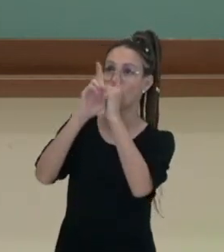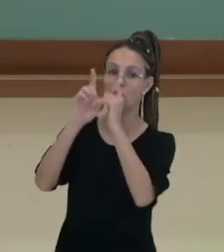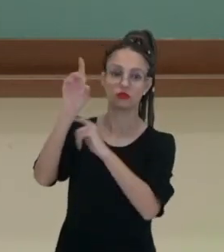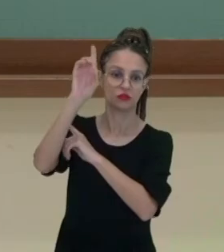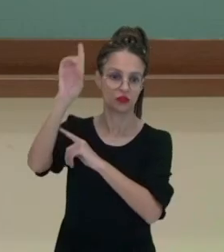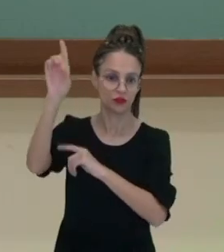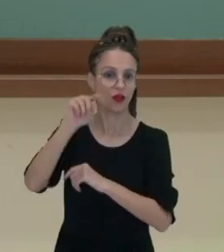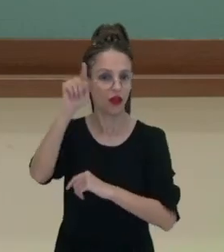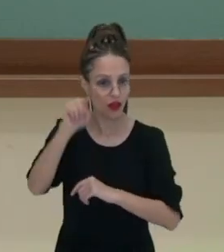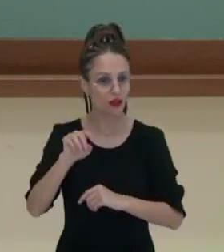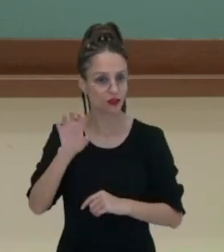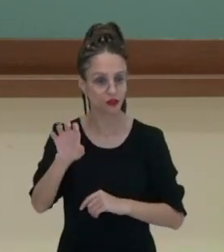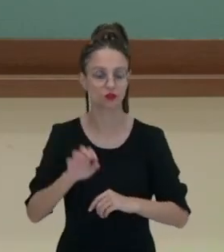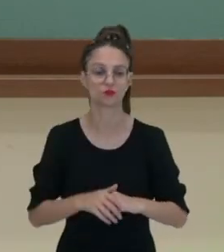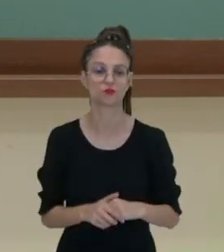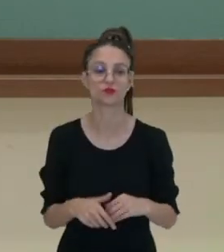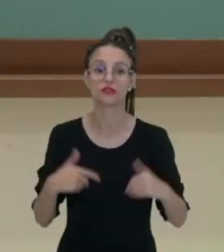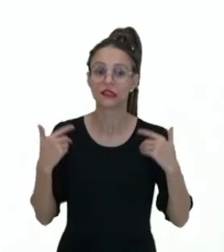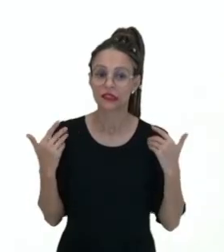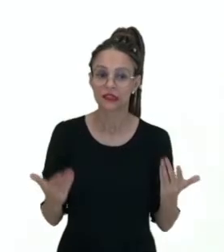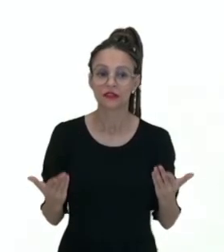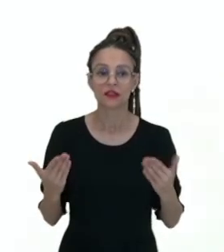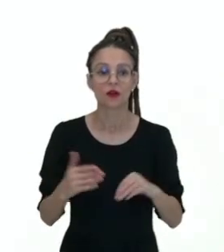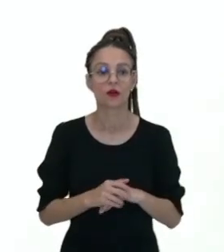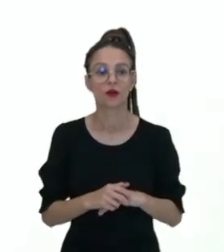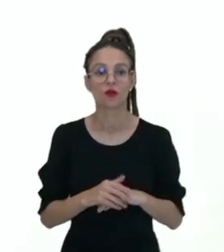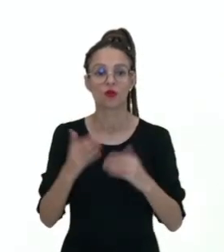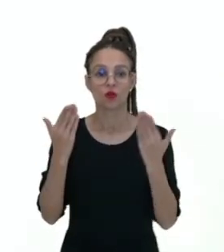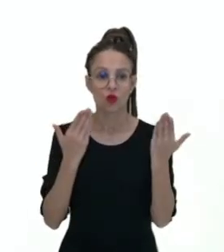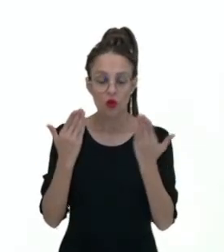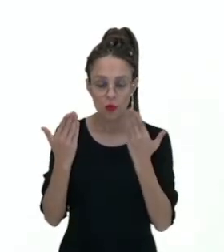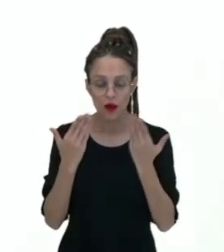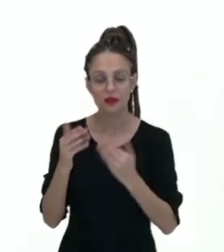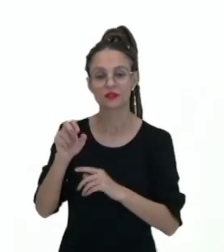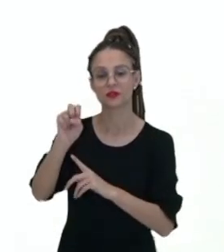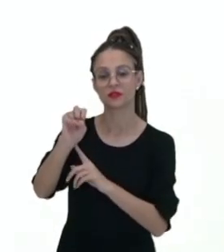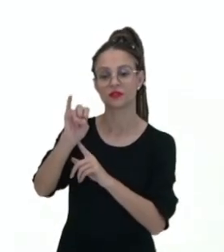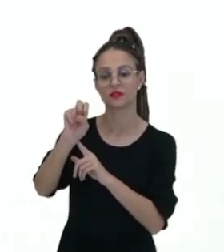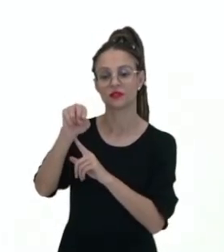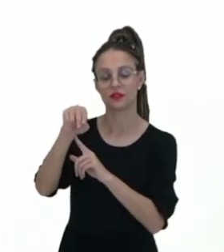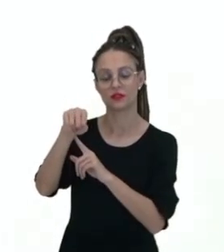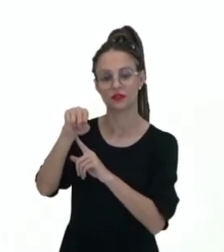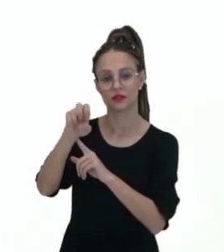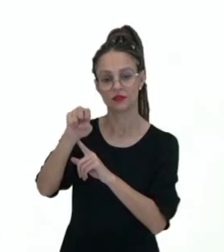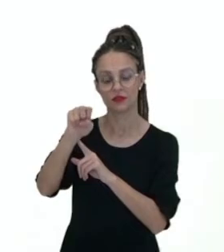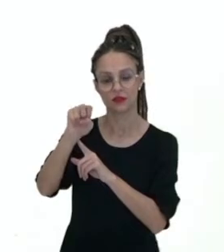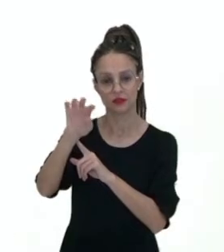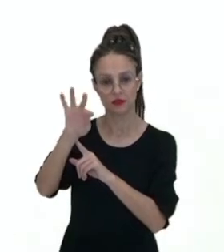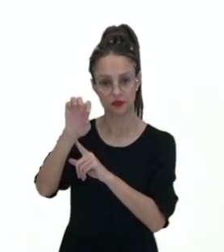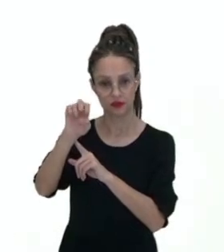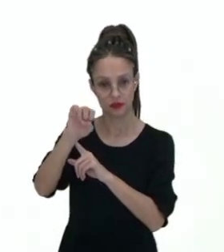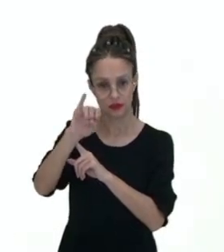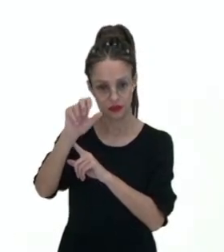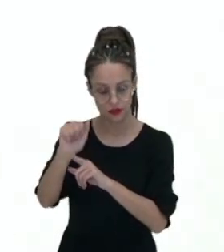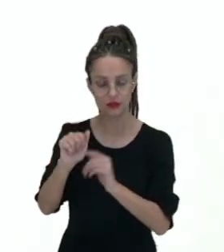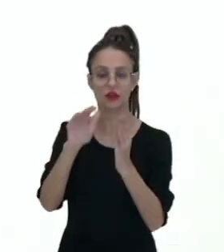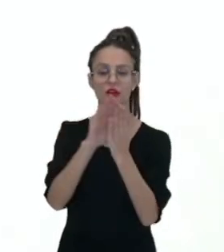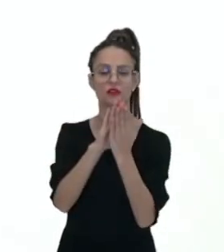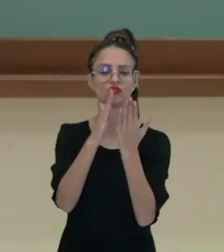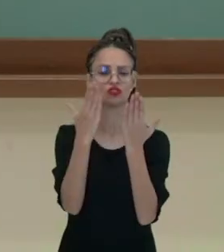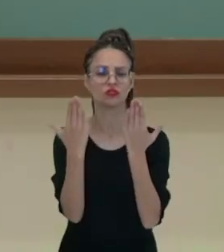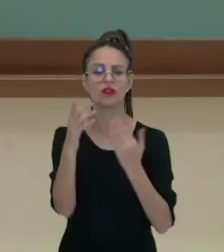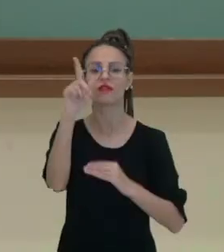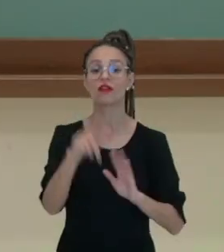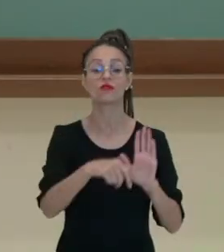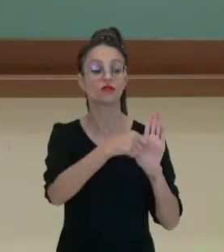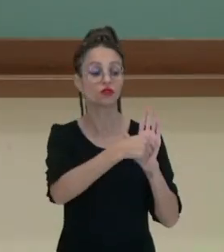São eufemismos. Então, comparação, sinestesia, eufemismo, antítese, figuras de